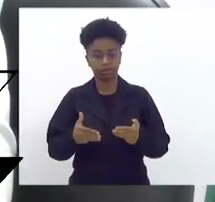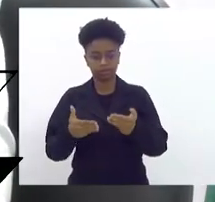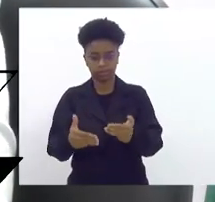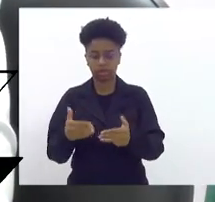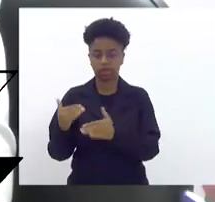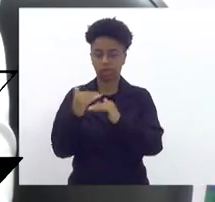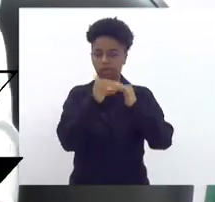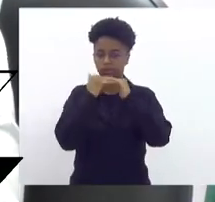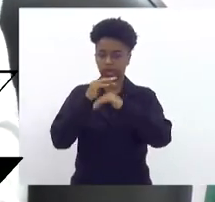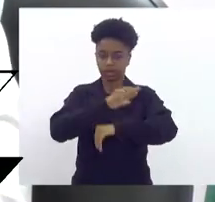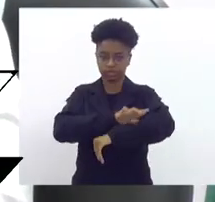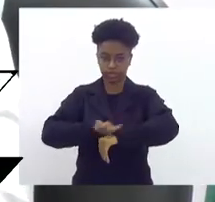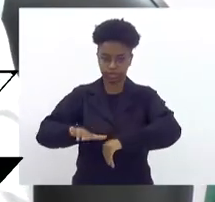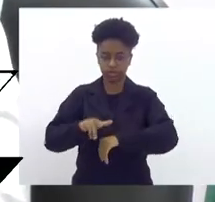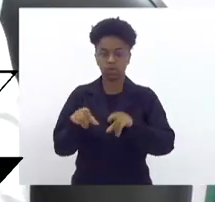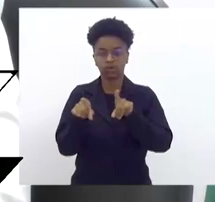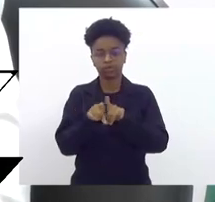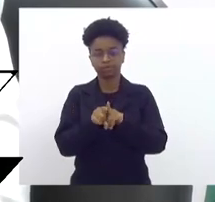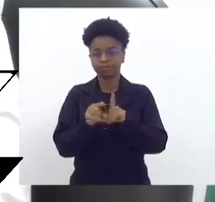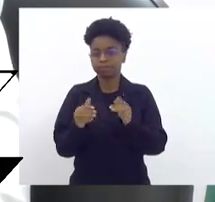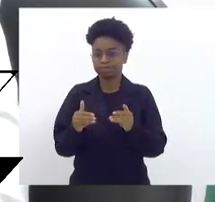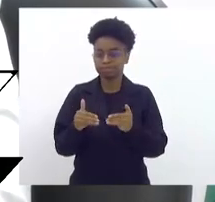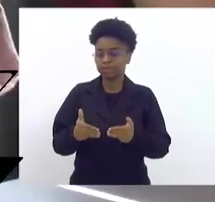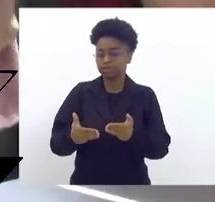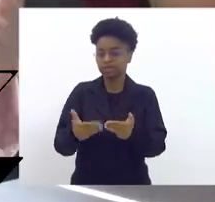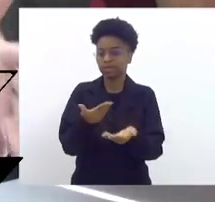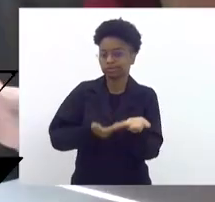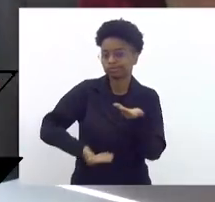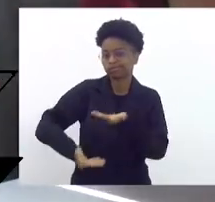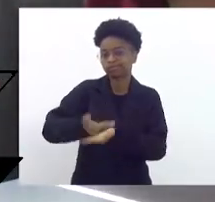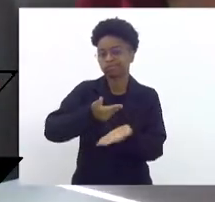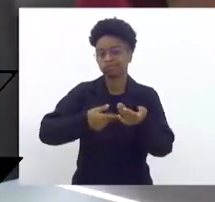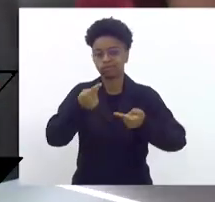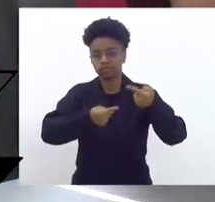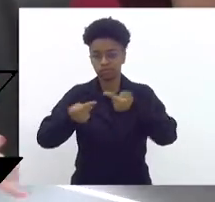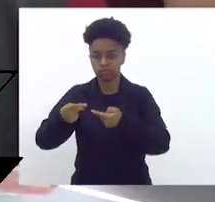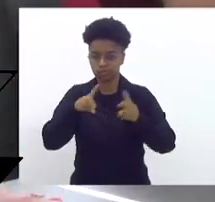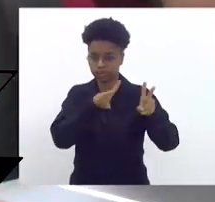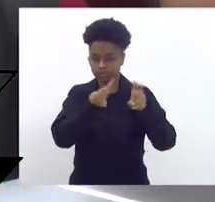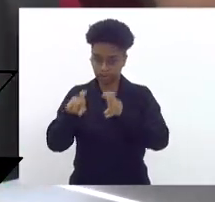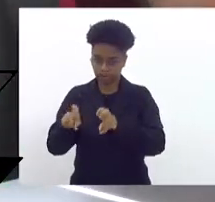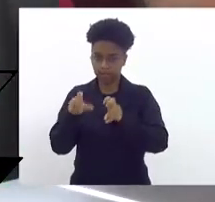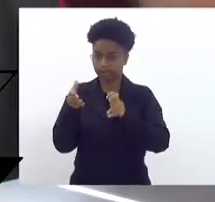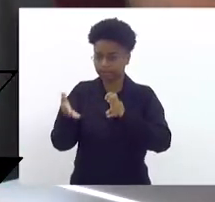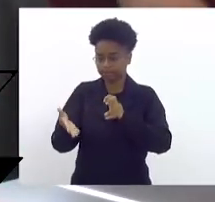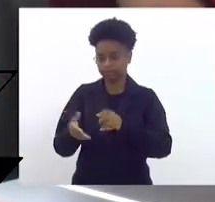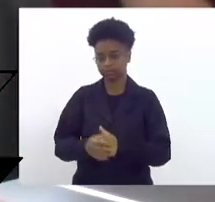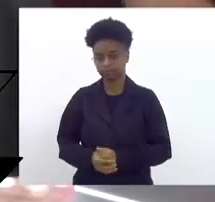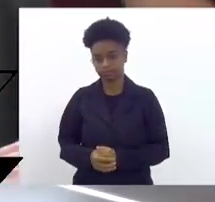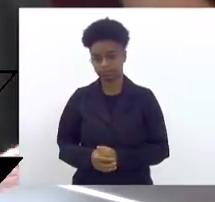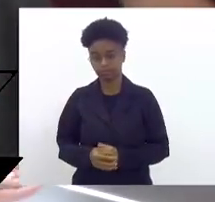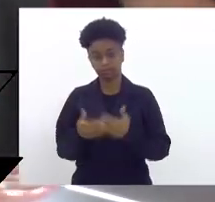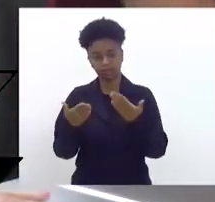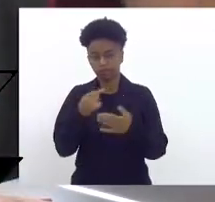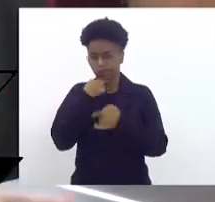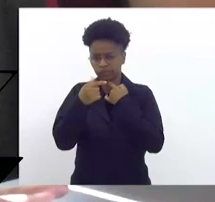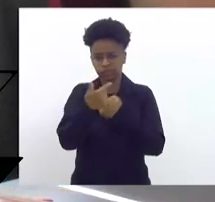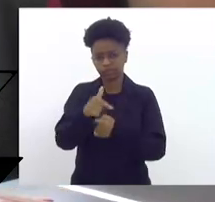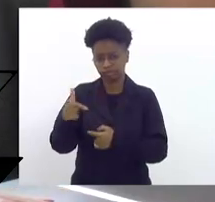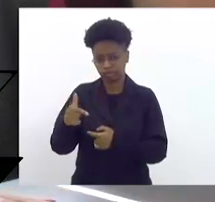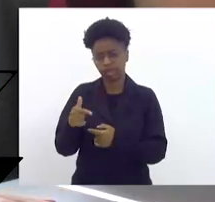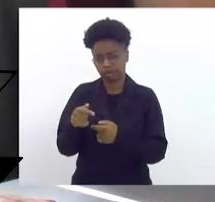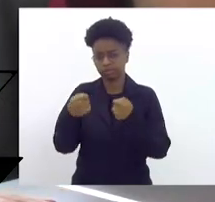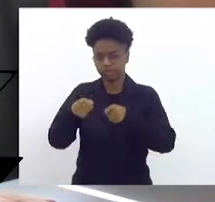que são Ministérios que dialogam sobre esses sobre esse tema em específico então Sem dúvida nenhuma